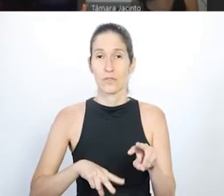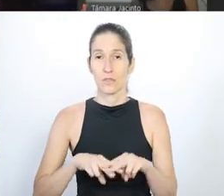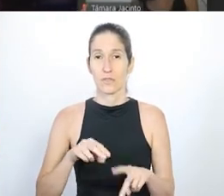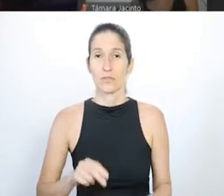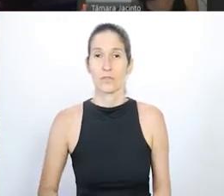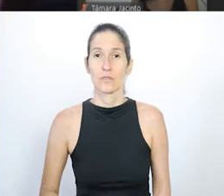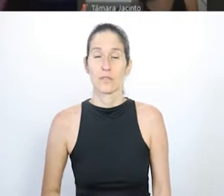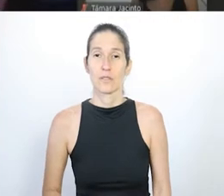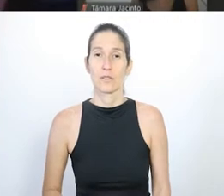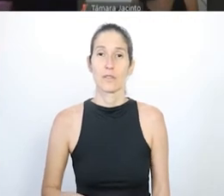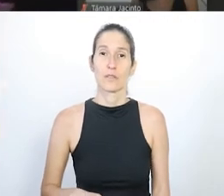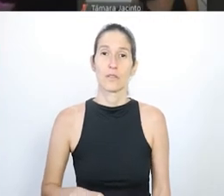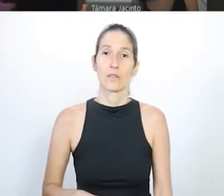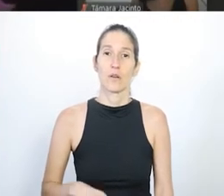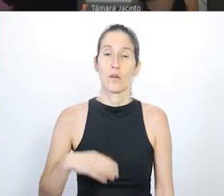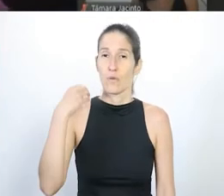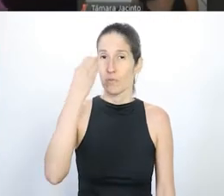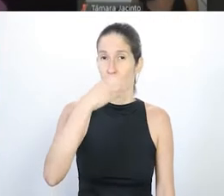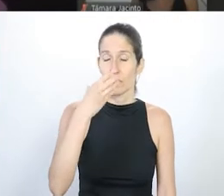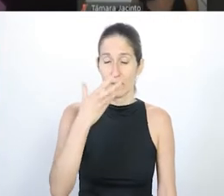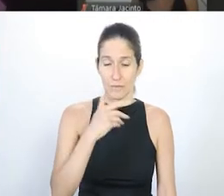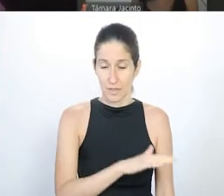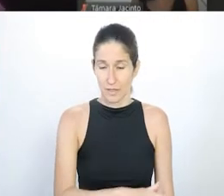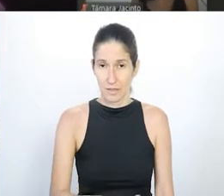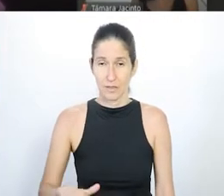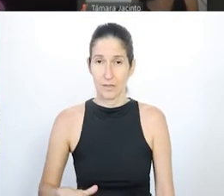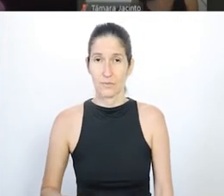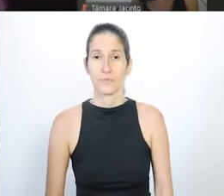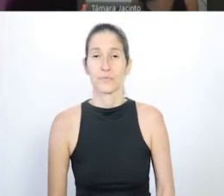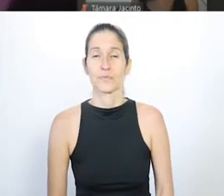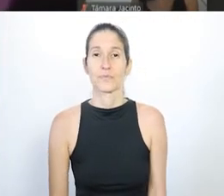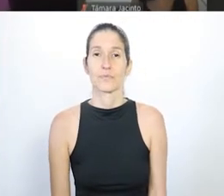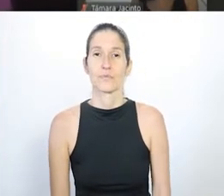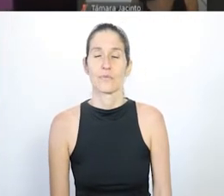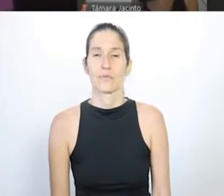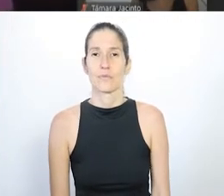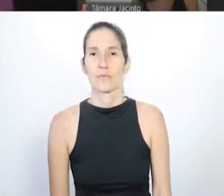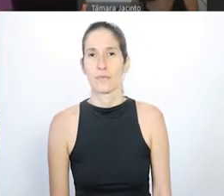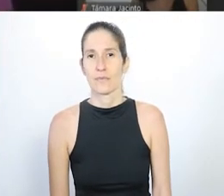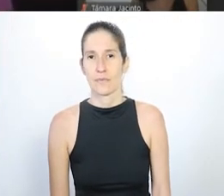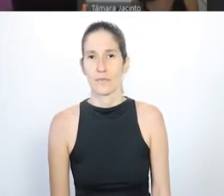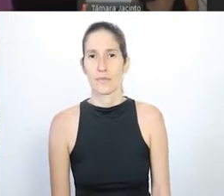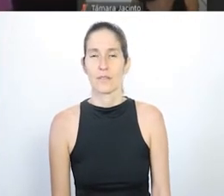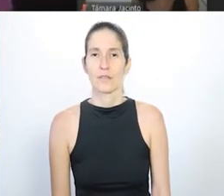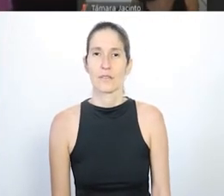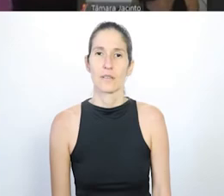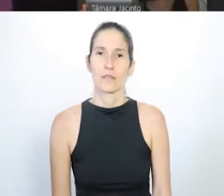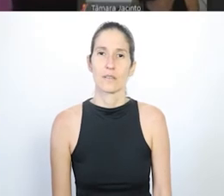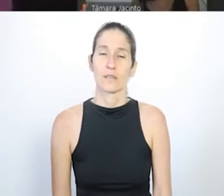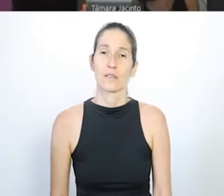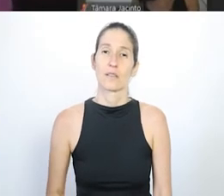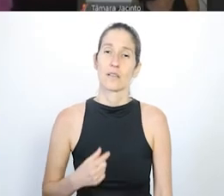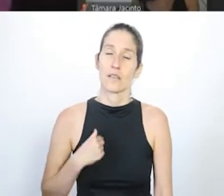E eu vou cantar uma música dessas, desse CD que está para sair ainda, não